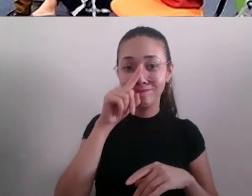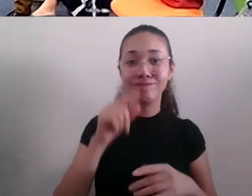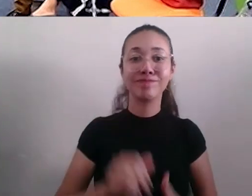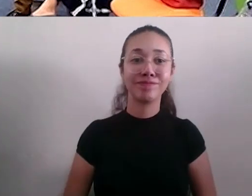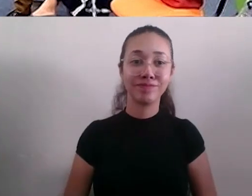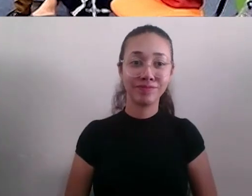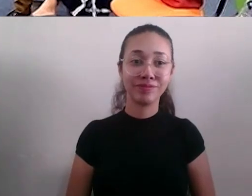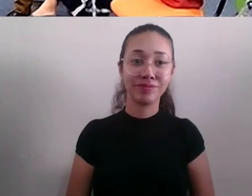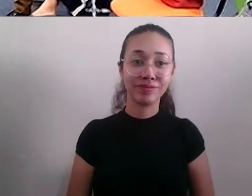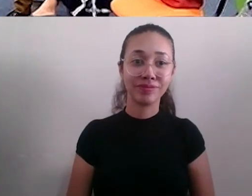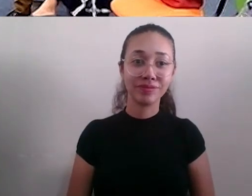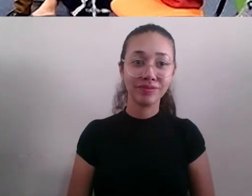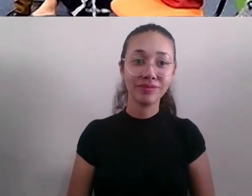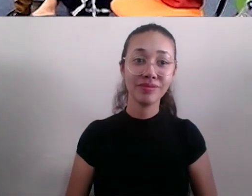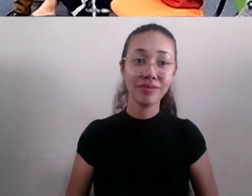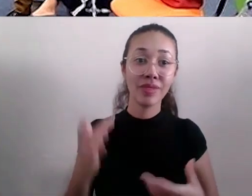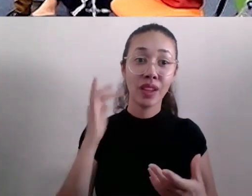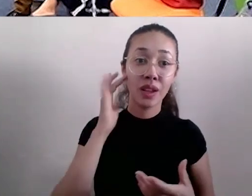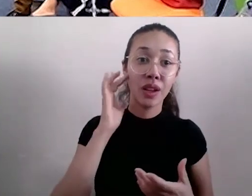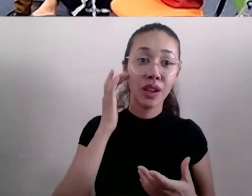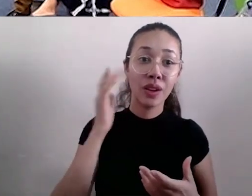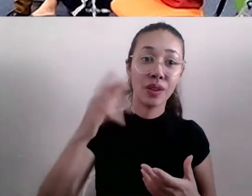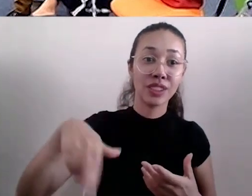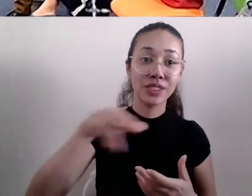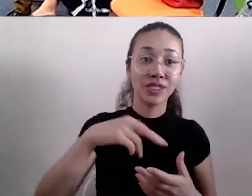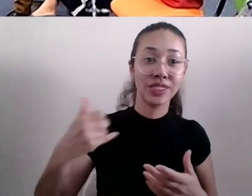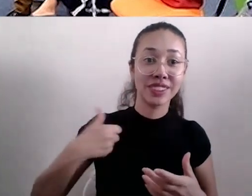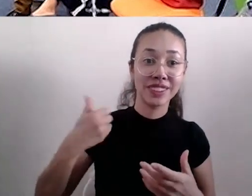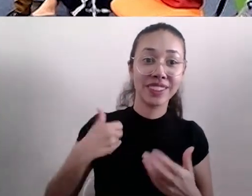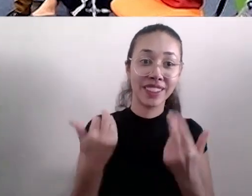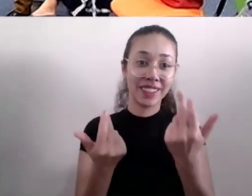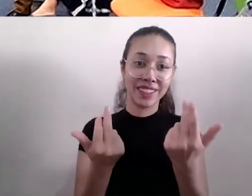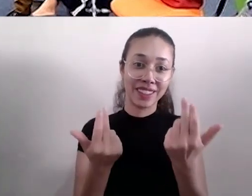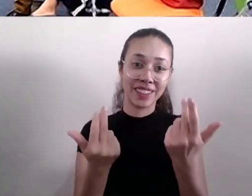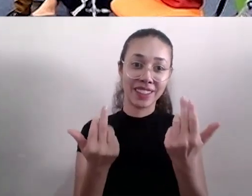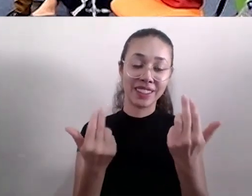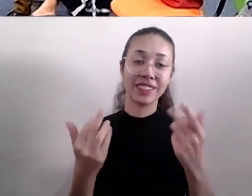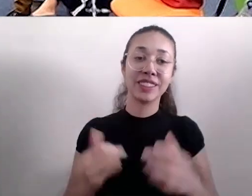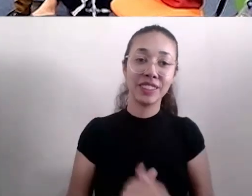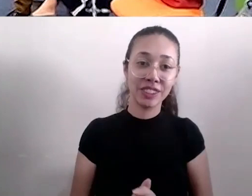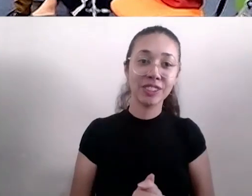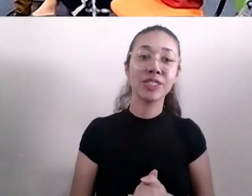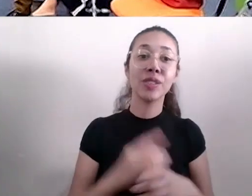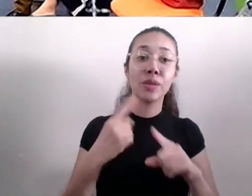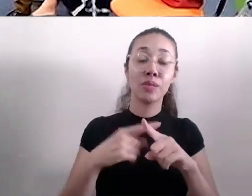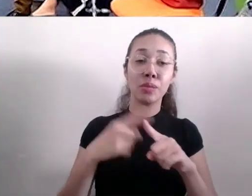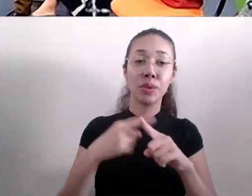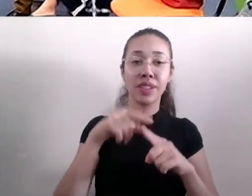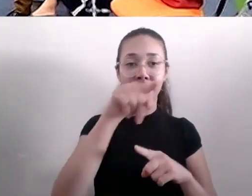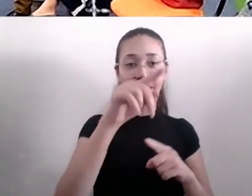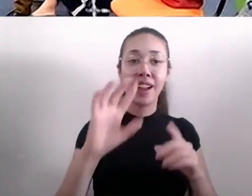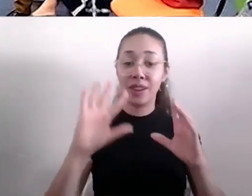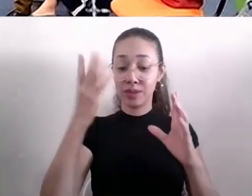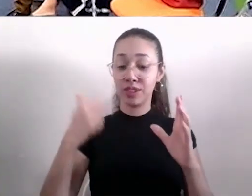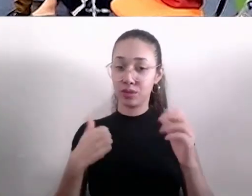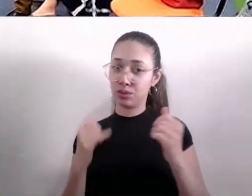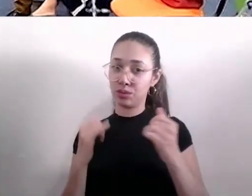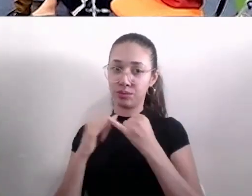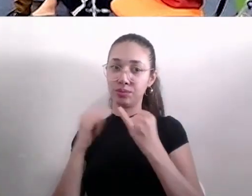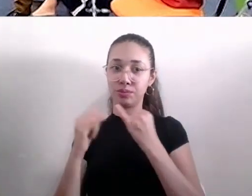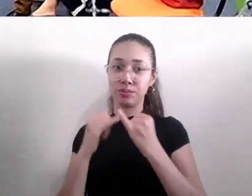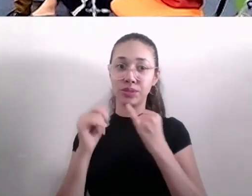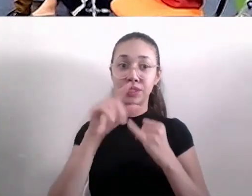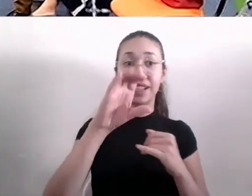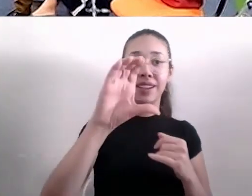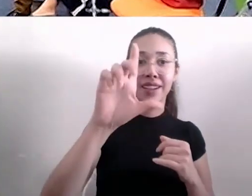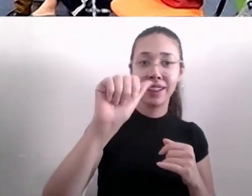Eu acho que a gente deve ter a mesma idade, imagino. E aconteceu um negócio similar comigo com o caso da Cláudia. Meus pais, minha mãe, no caso,